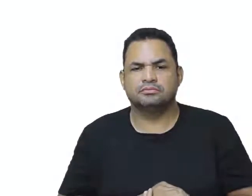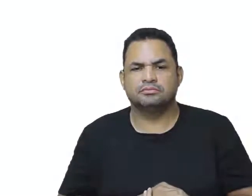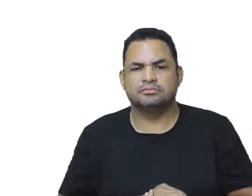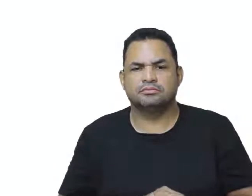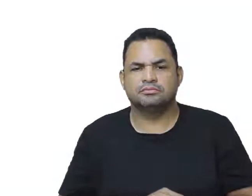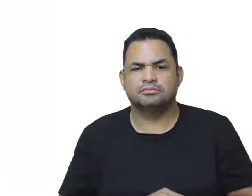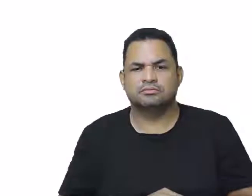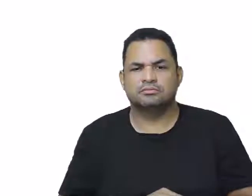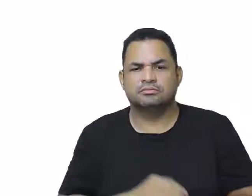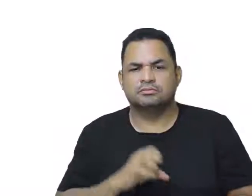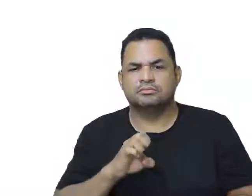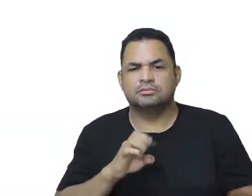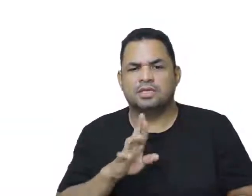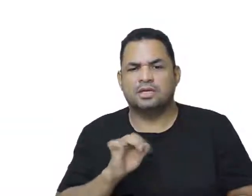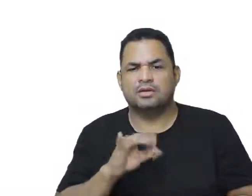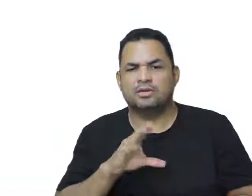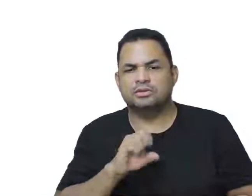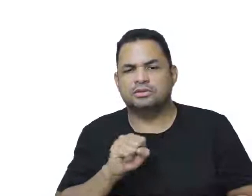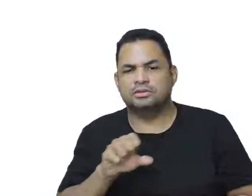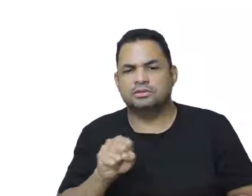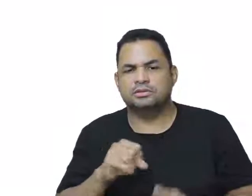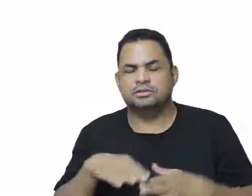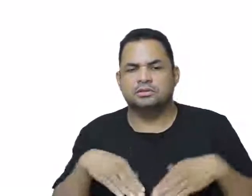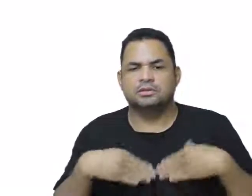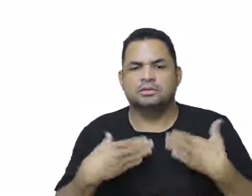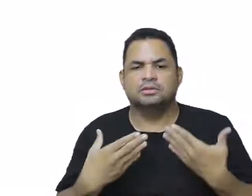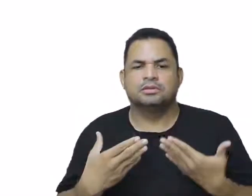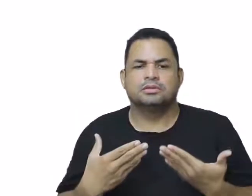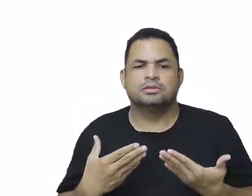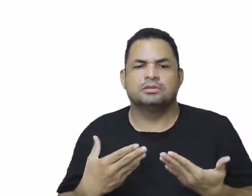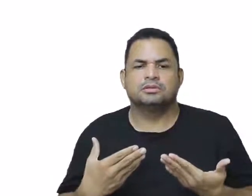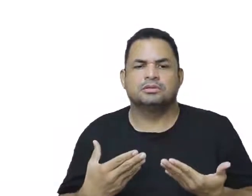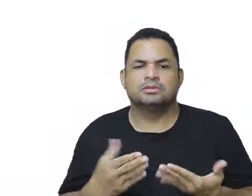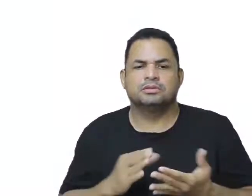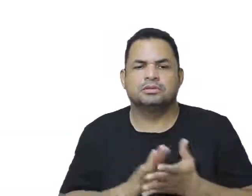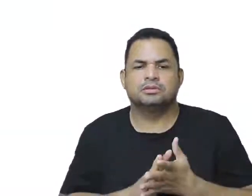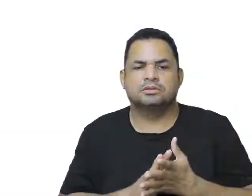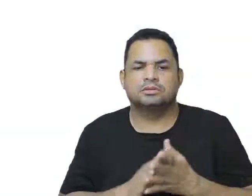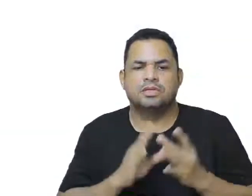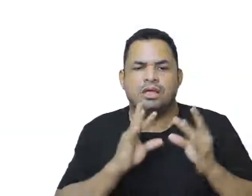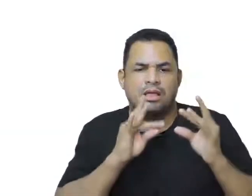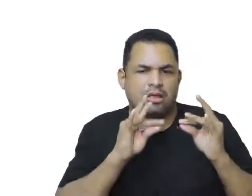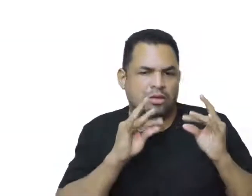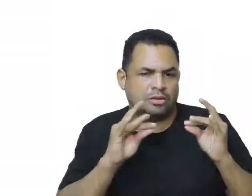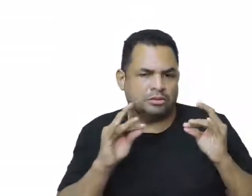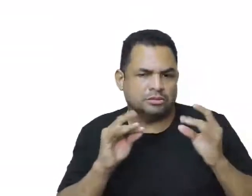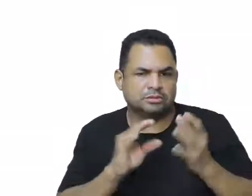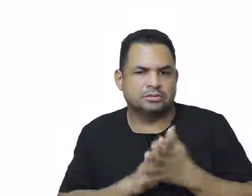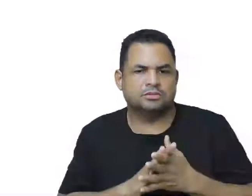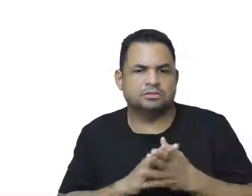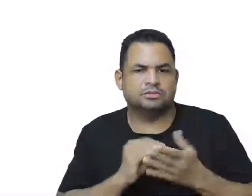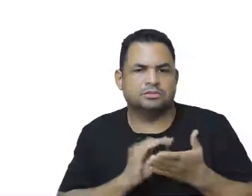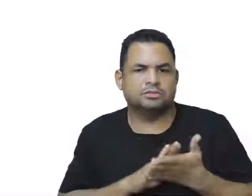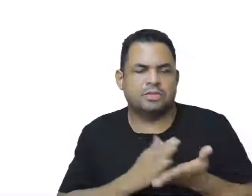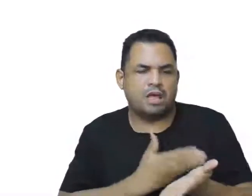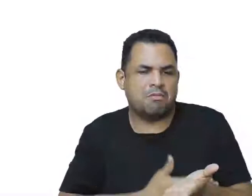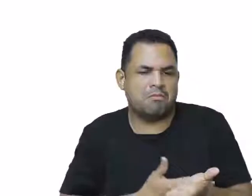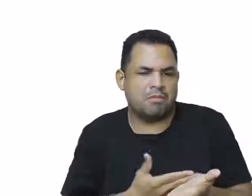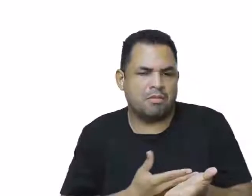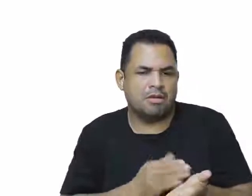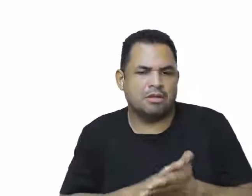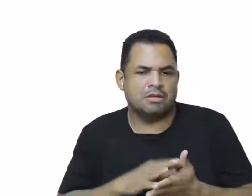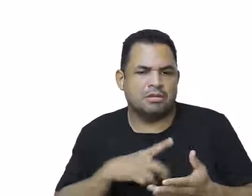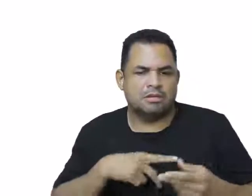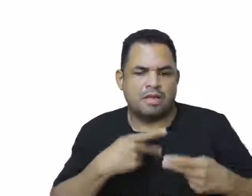material viscoso. São serosas, quando fluidas, aquosas, claras e ricas